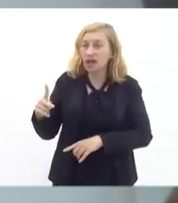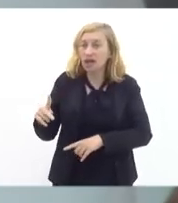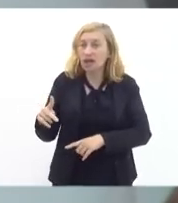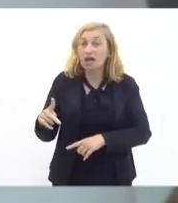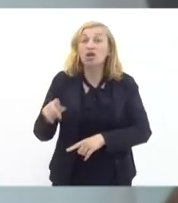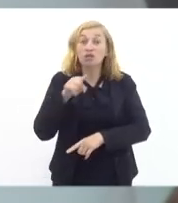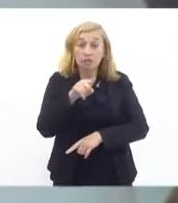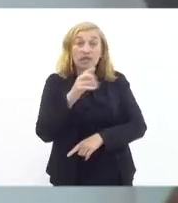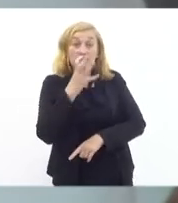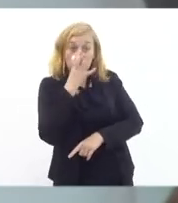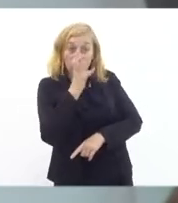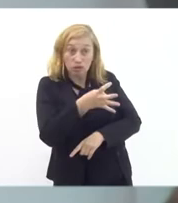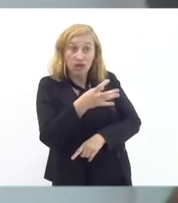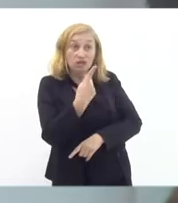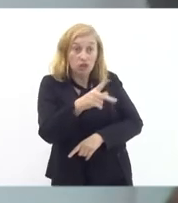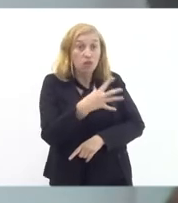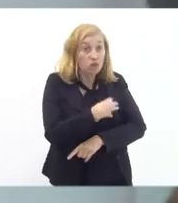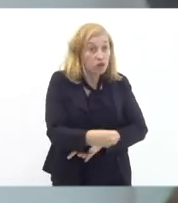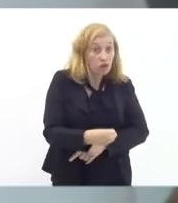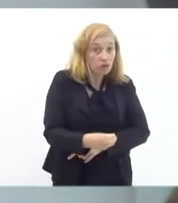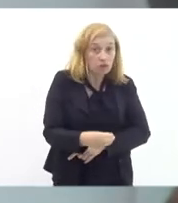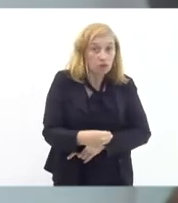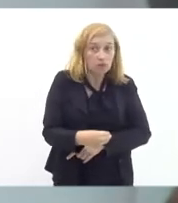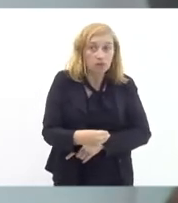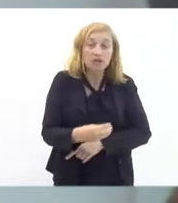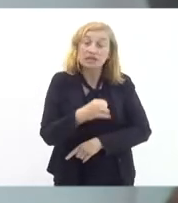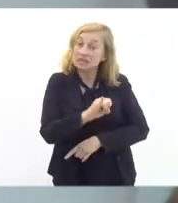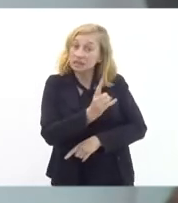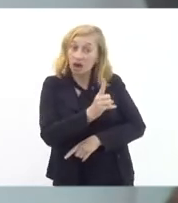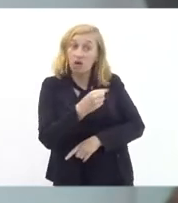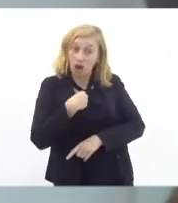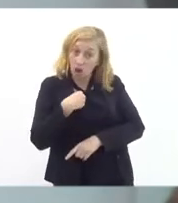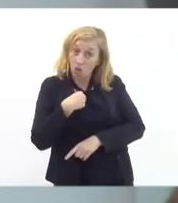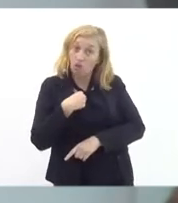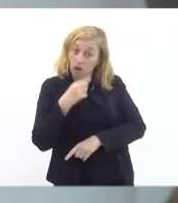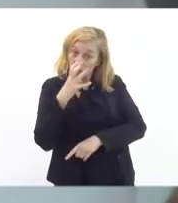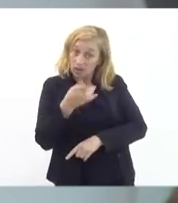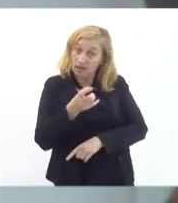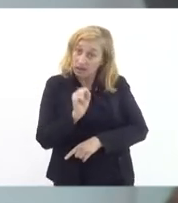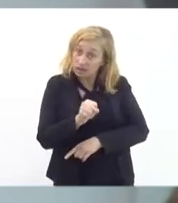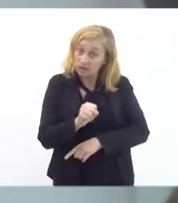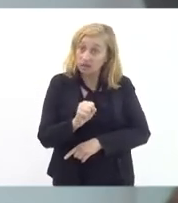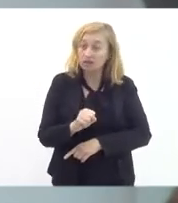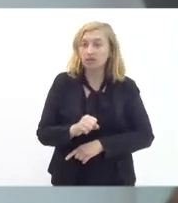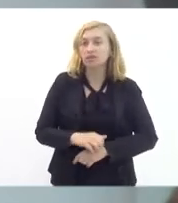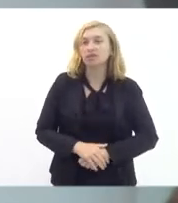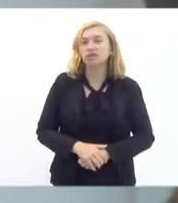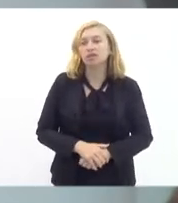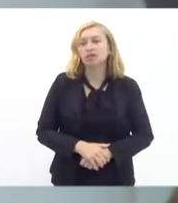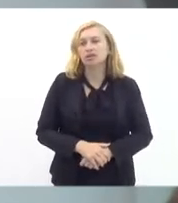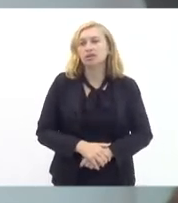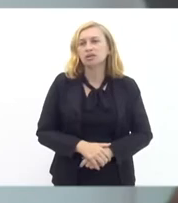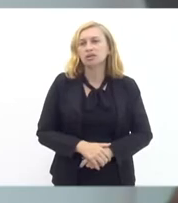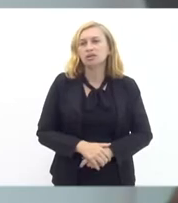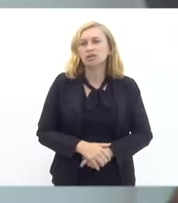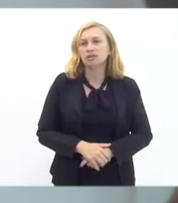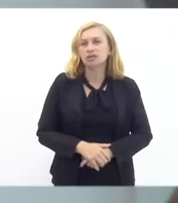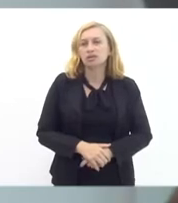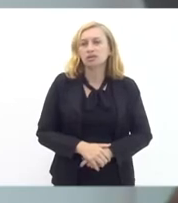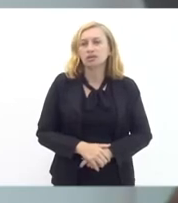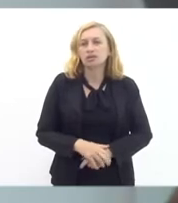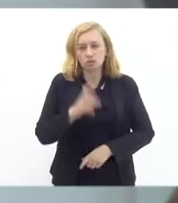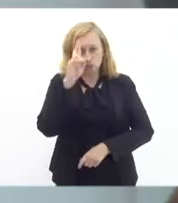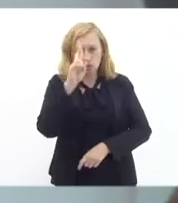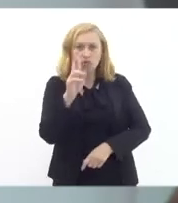não denunciar, eu vou denunciar. Então, é aquilo, sabe, uma coisa mais efetiva, como o senhor